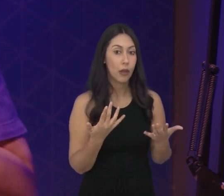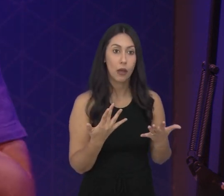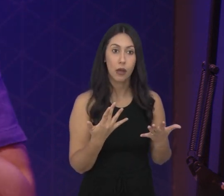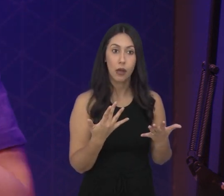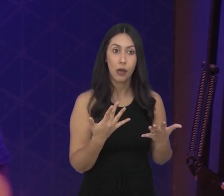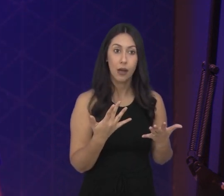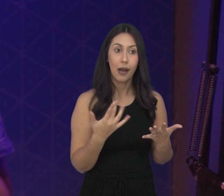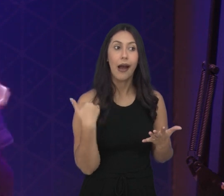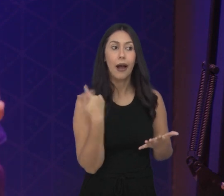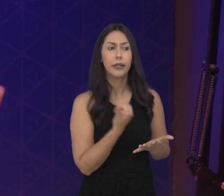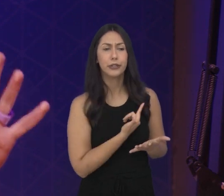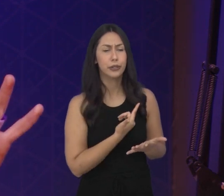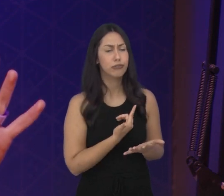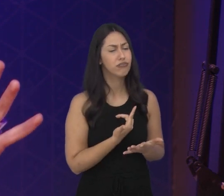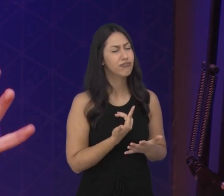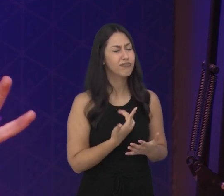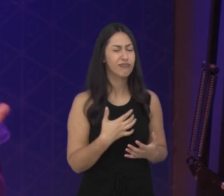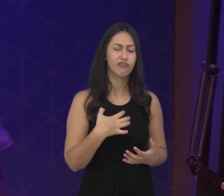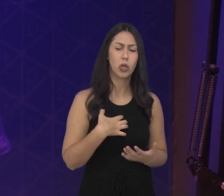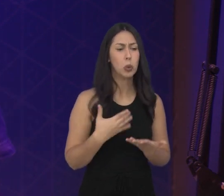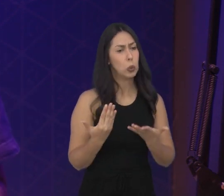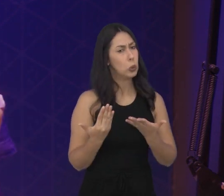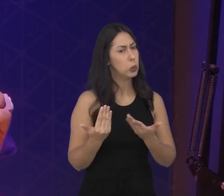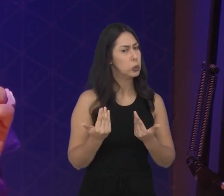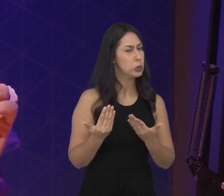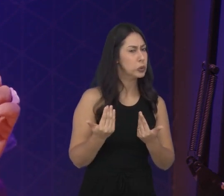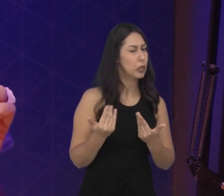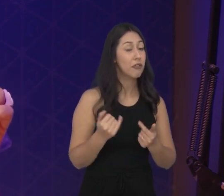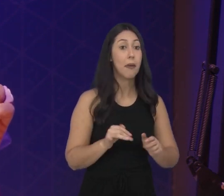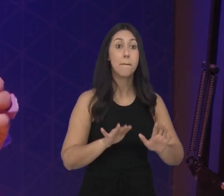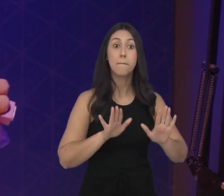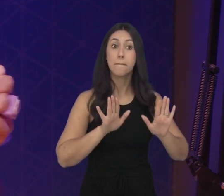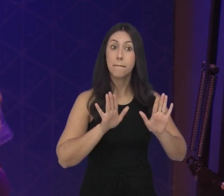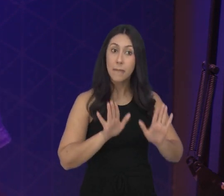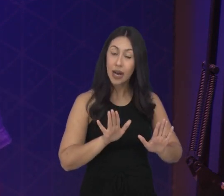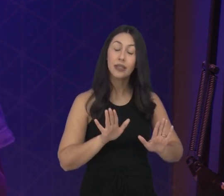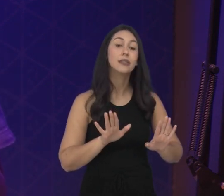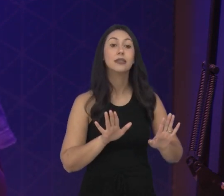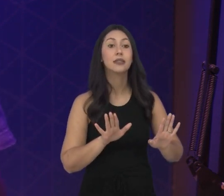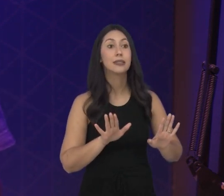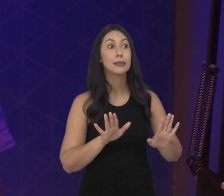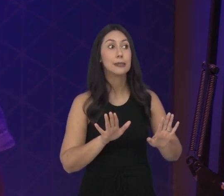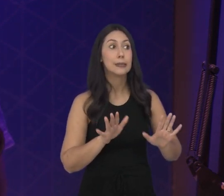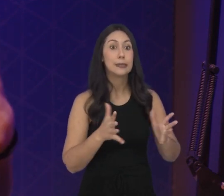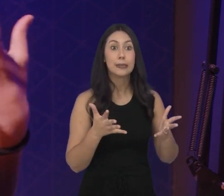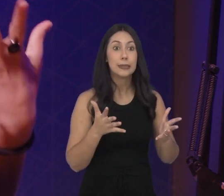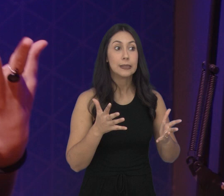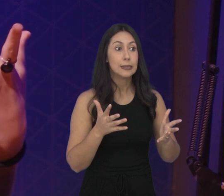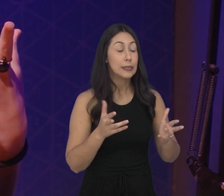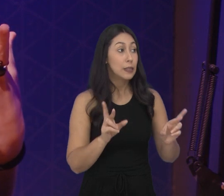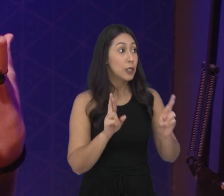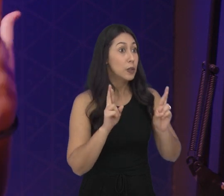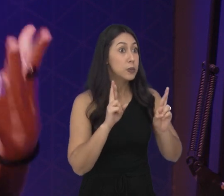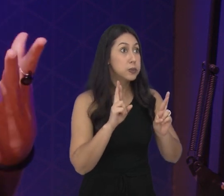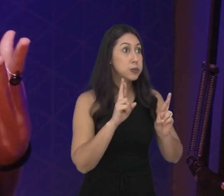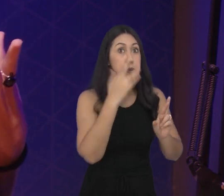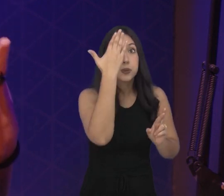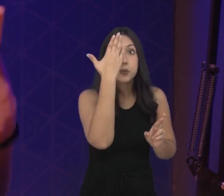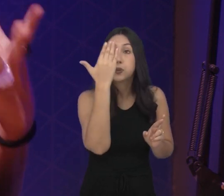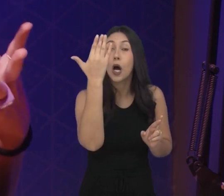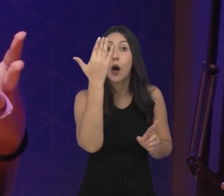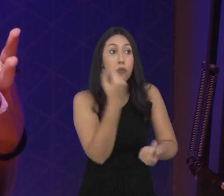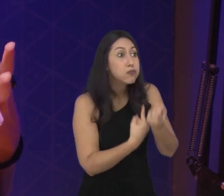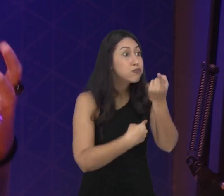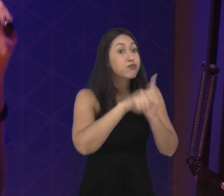assim... o copo ainda tá meio cheio, a gente não tá tão perto da morte, mas tem toda essa questão de sucesso.